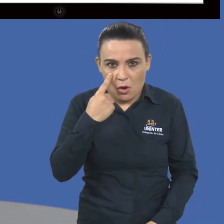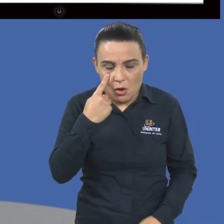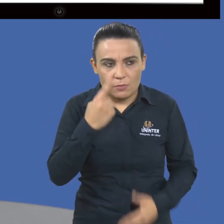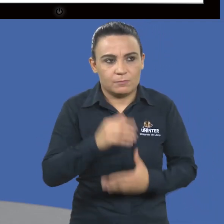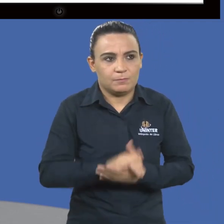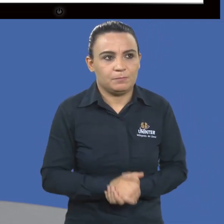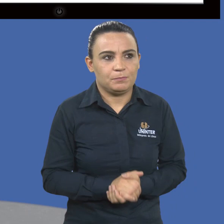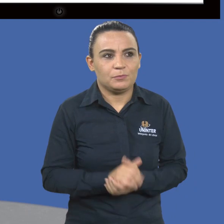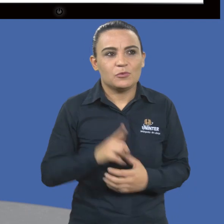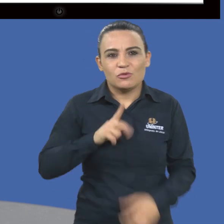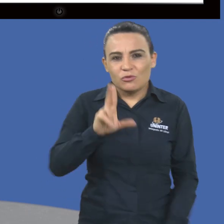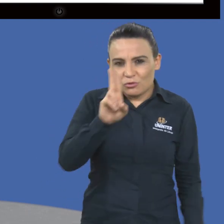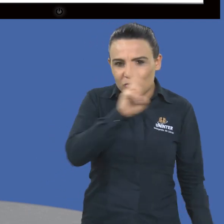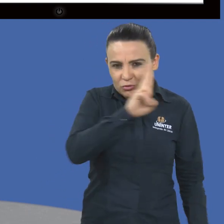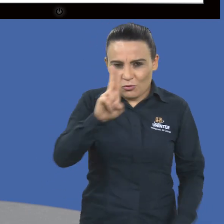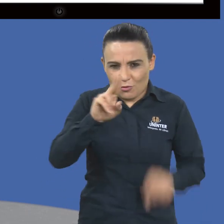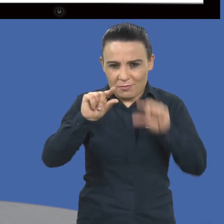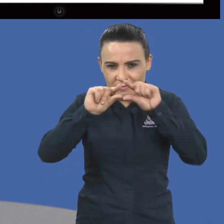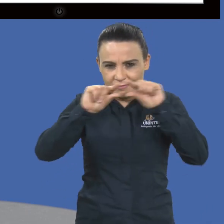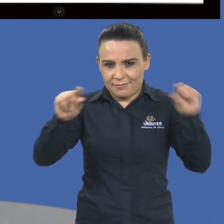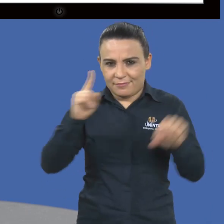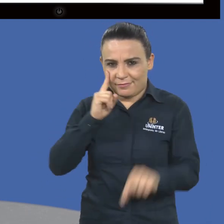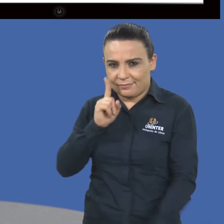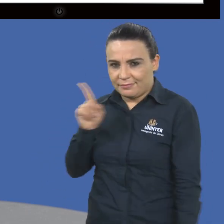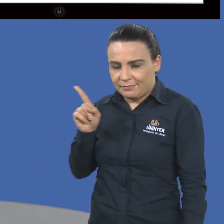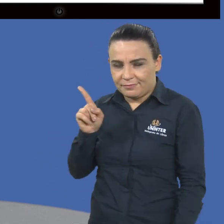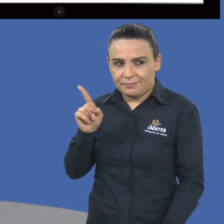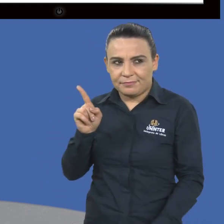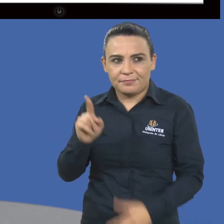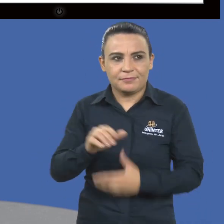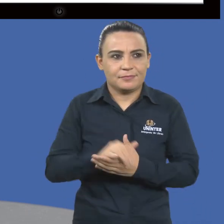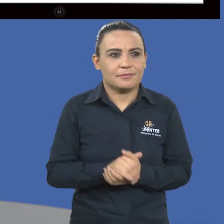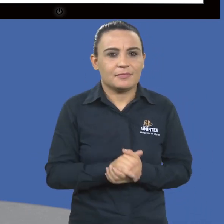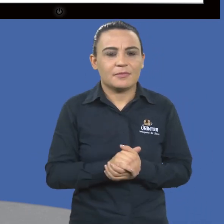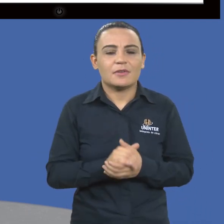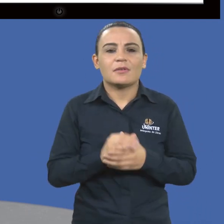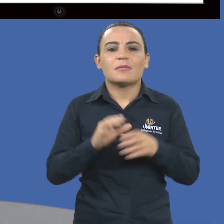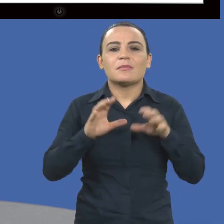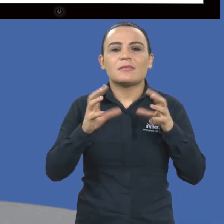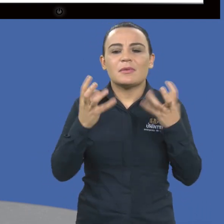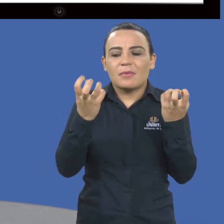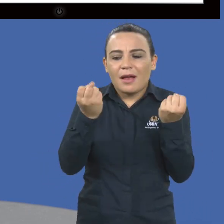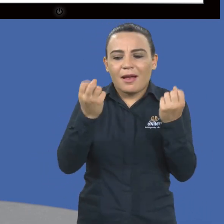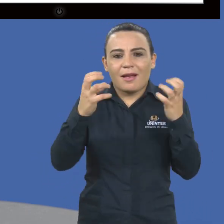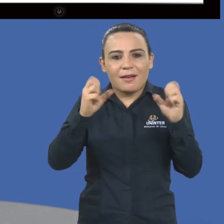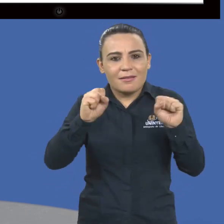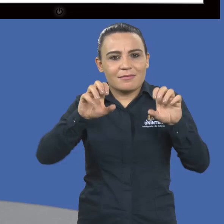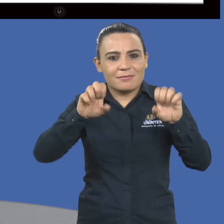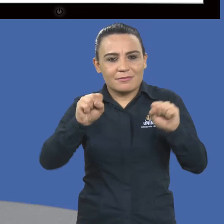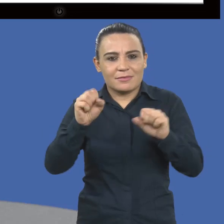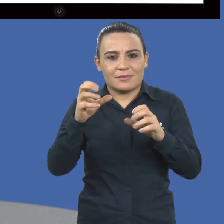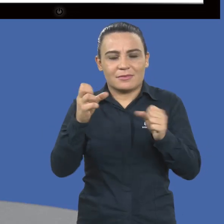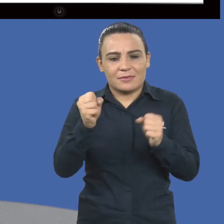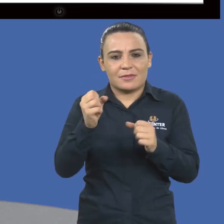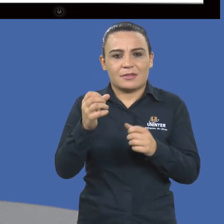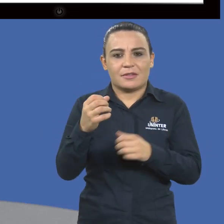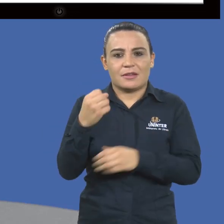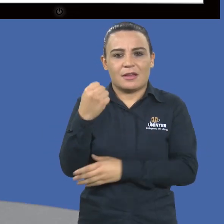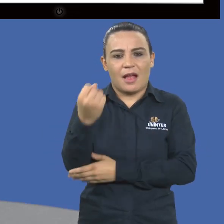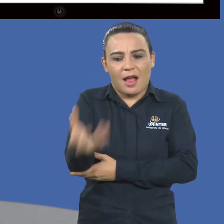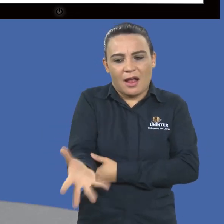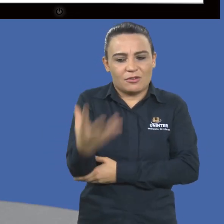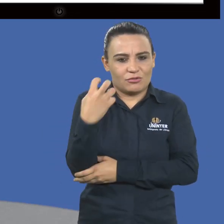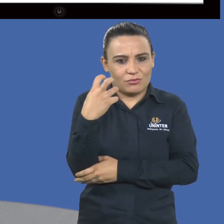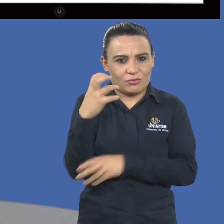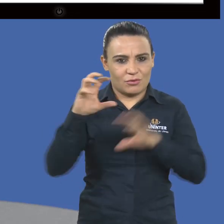existe uma frouxidão ligamentar. Então, as articulações mostram-se